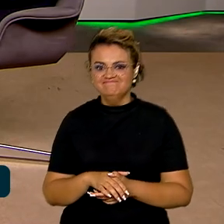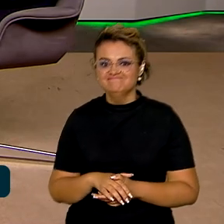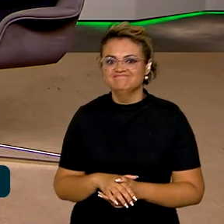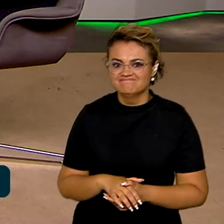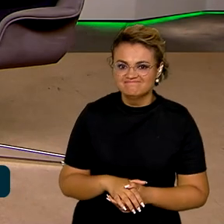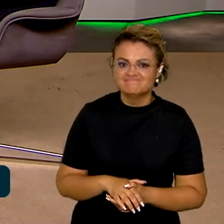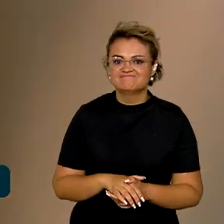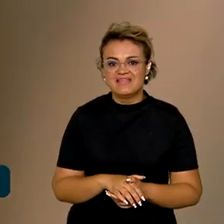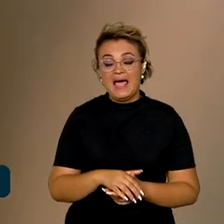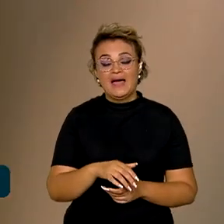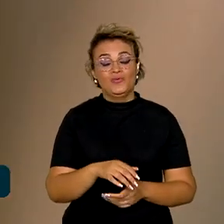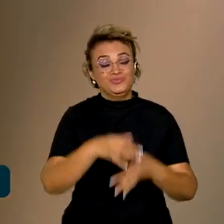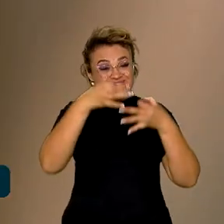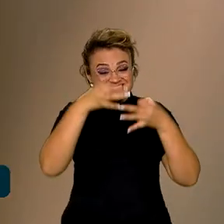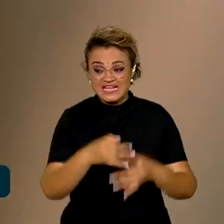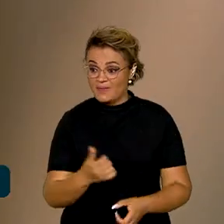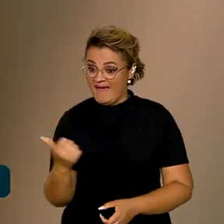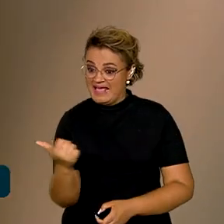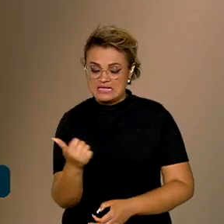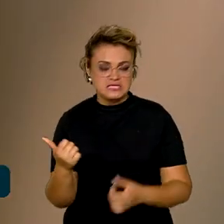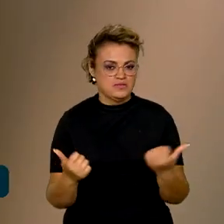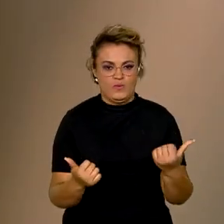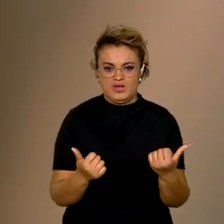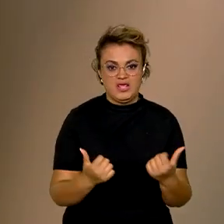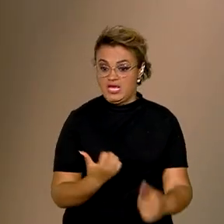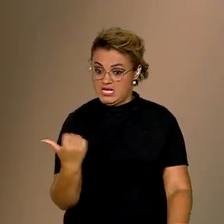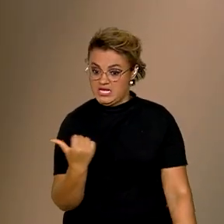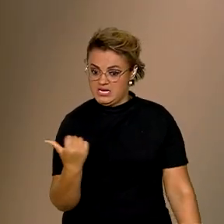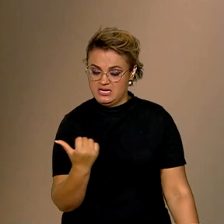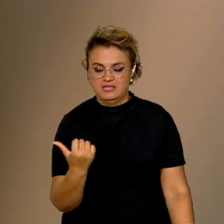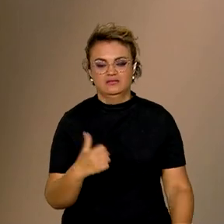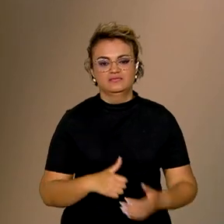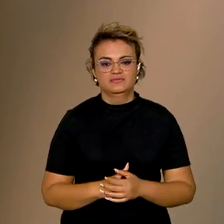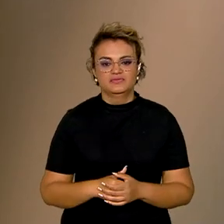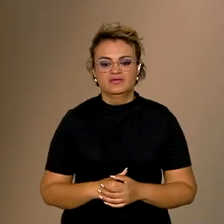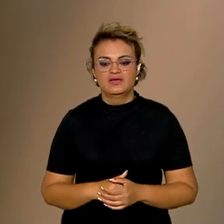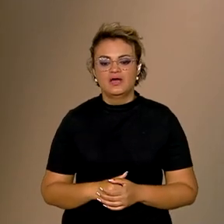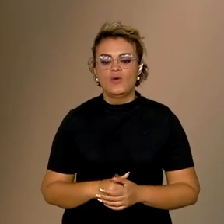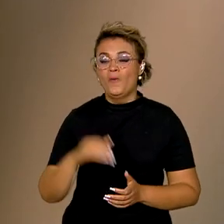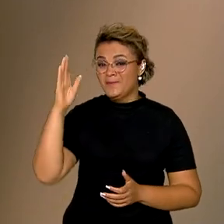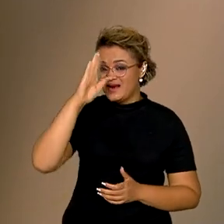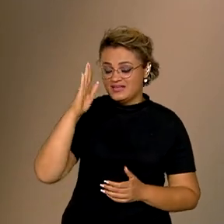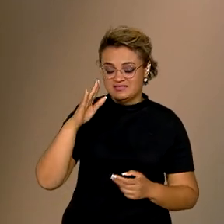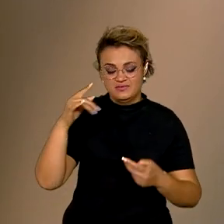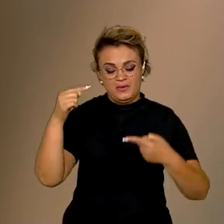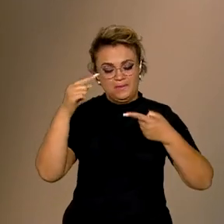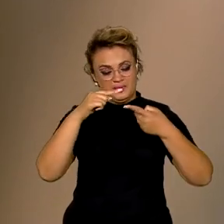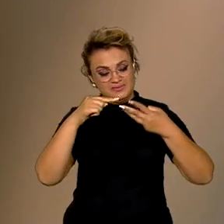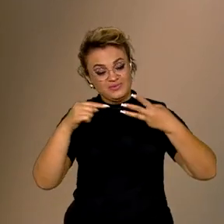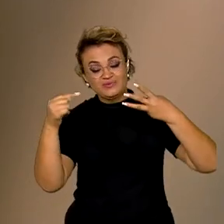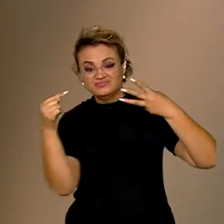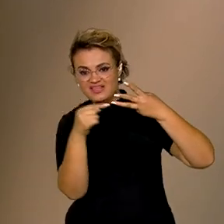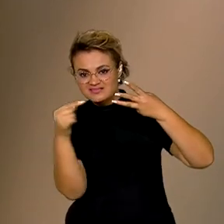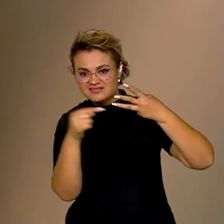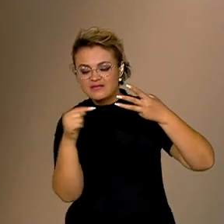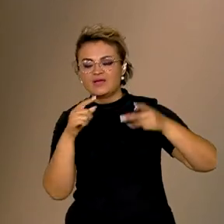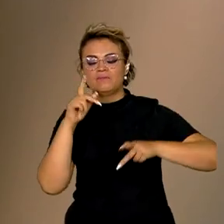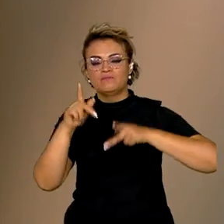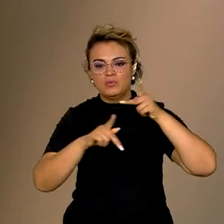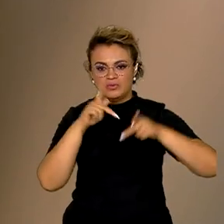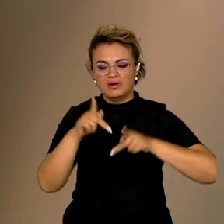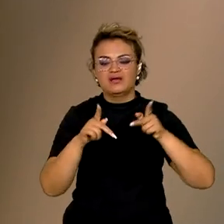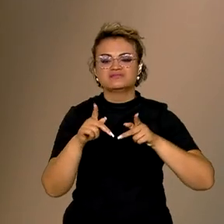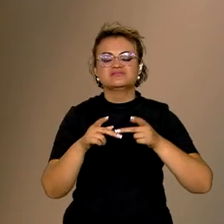Eu acho que esses dados, né, o fato de que chegamos ao terceiro país com a maior população carcerária